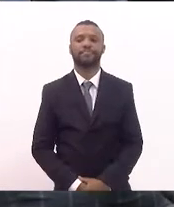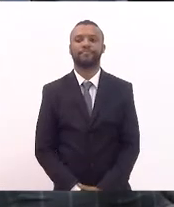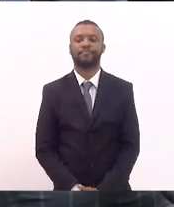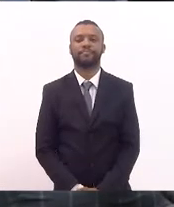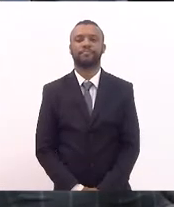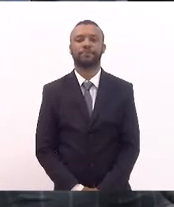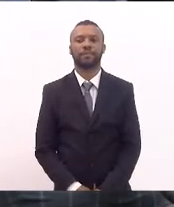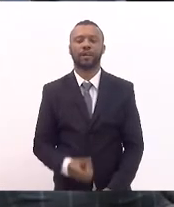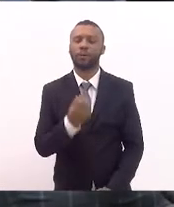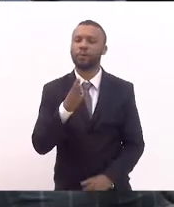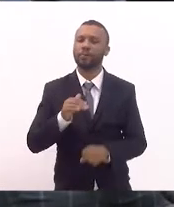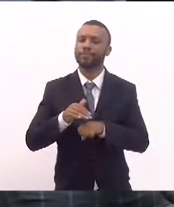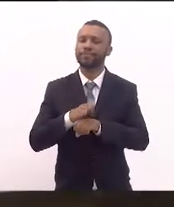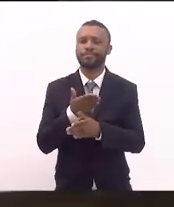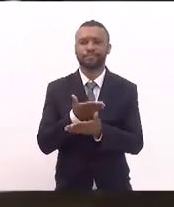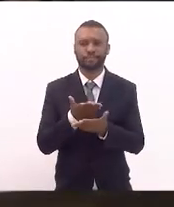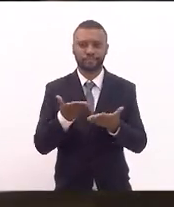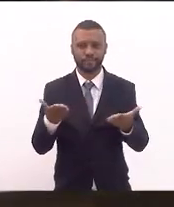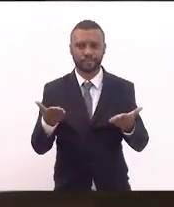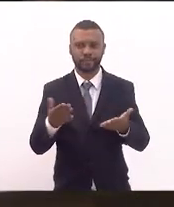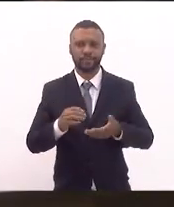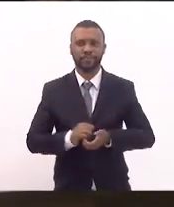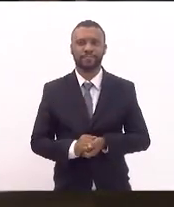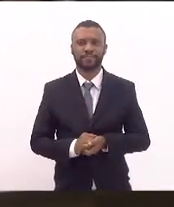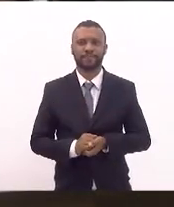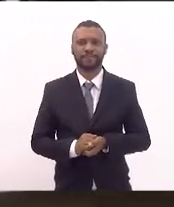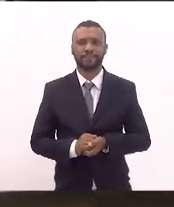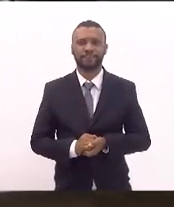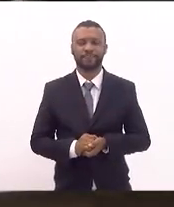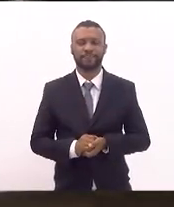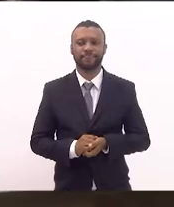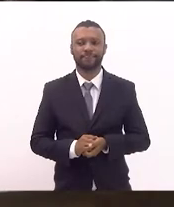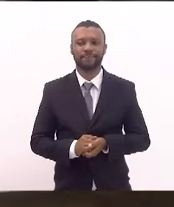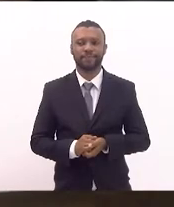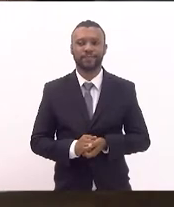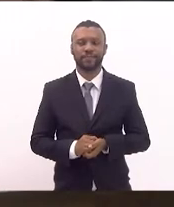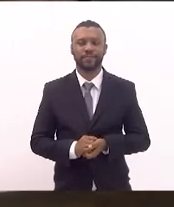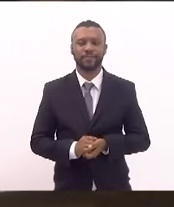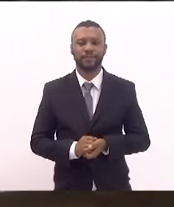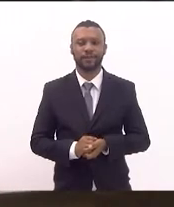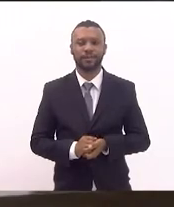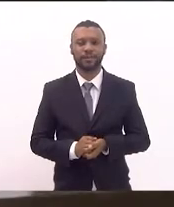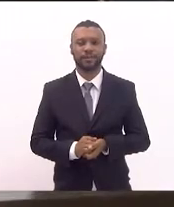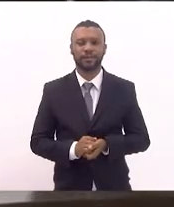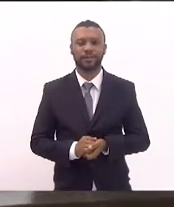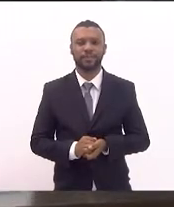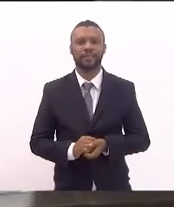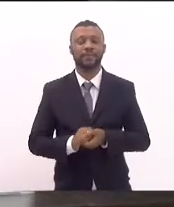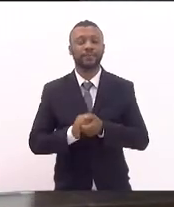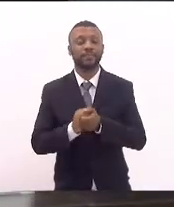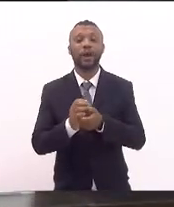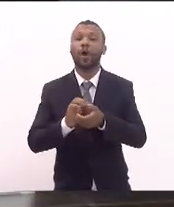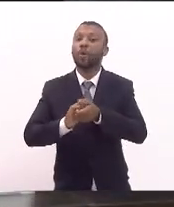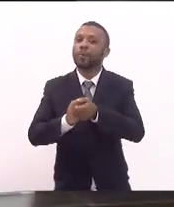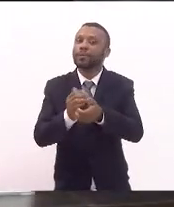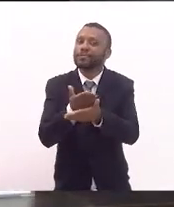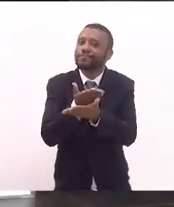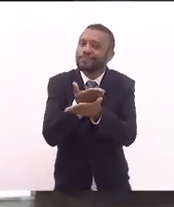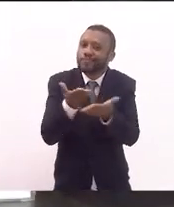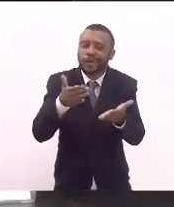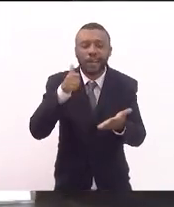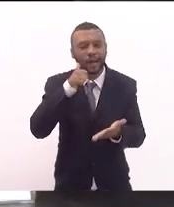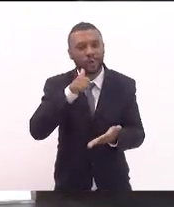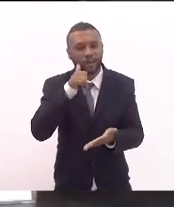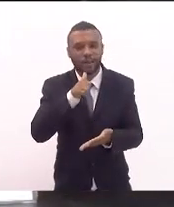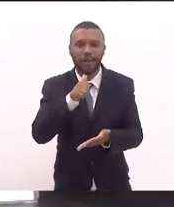Boa noite a todos. Cumprimentando minha linda florzinha. Eu cumprimento todas as mulheres